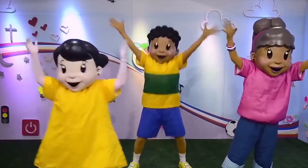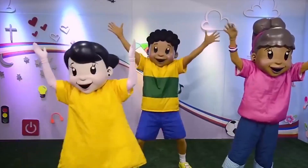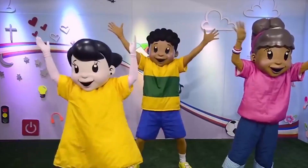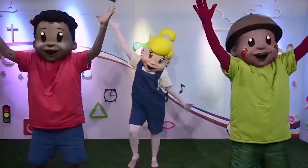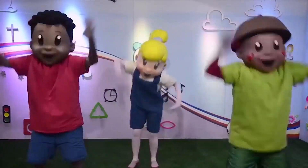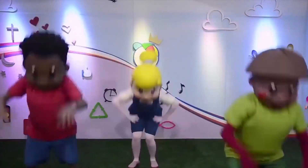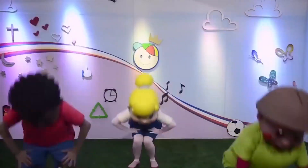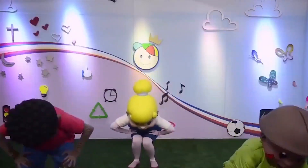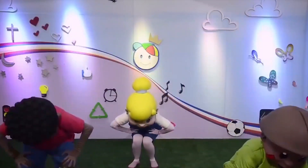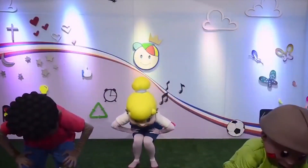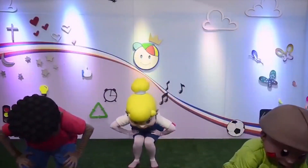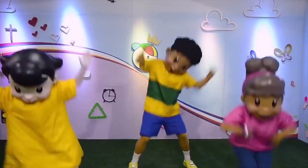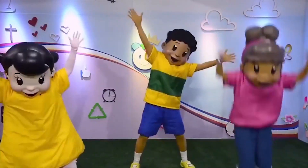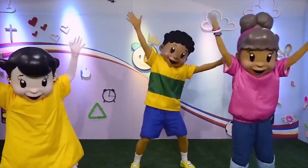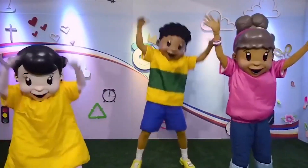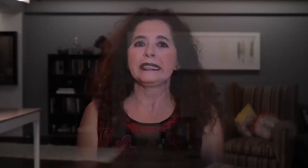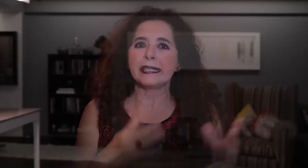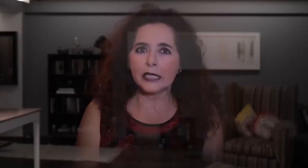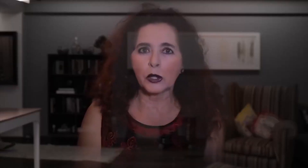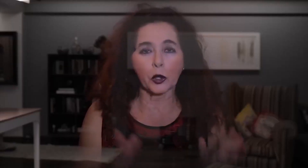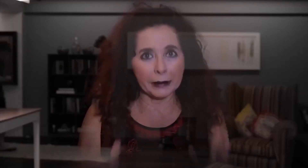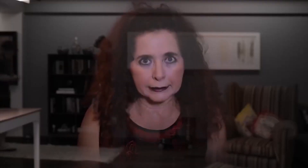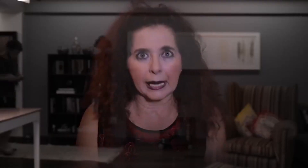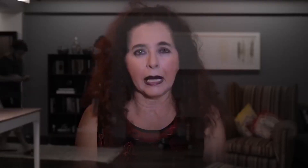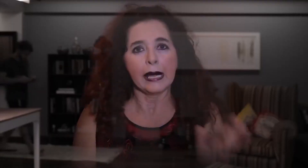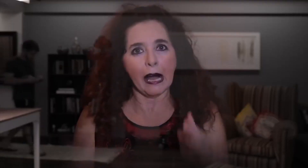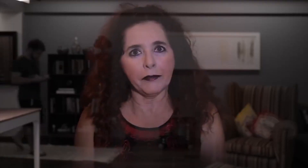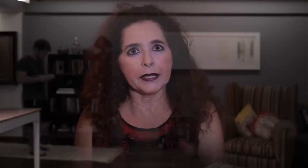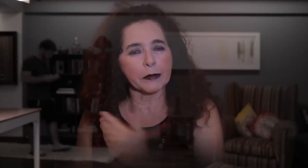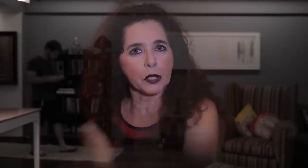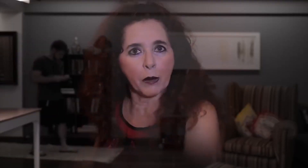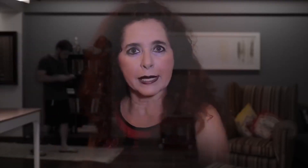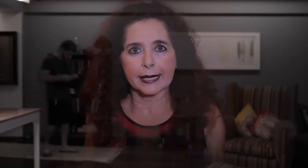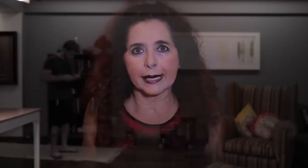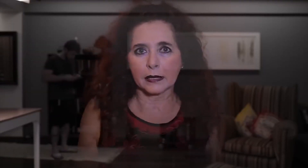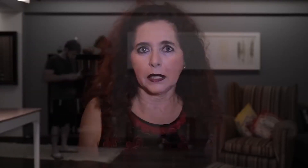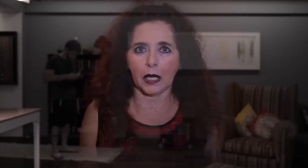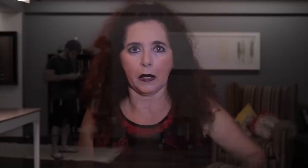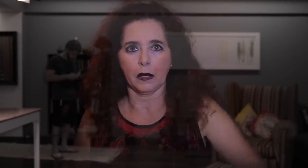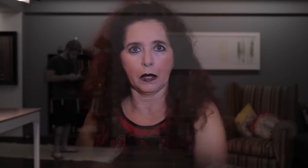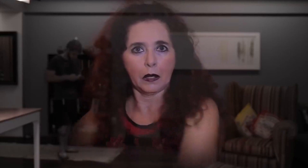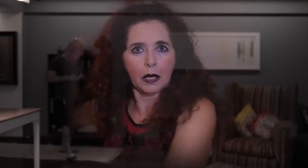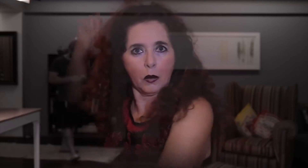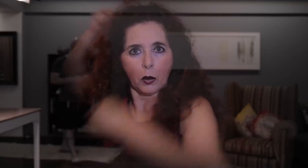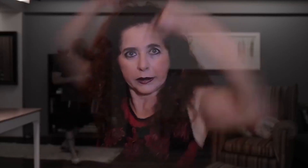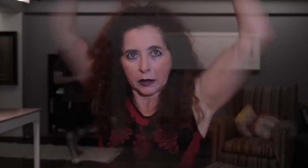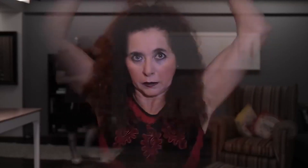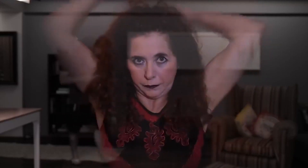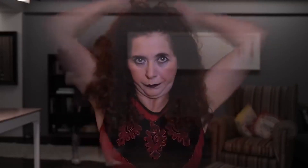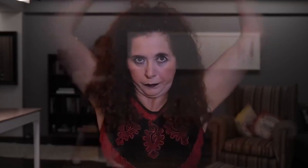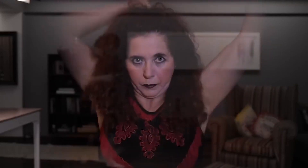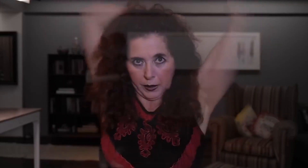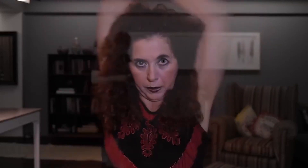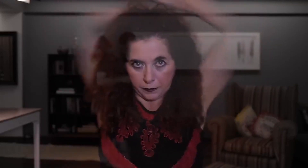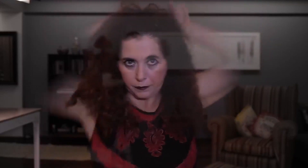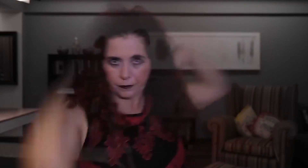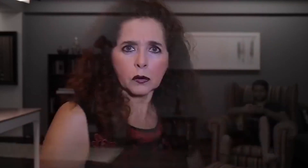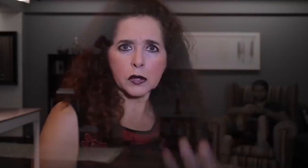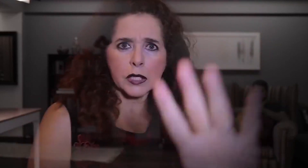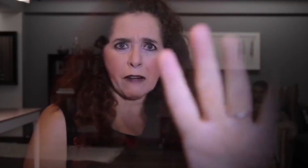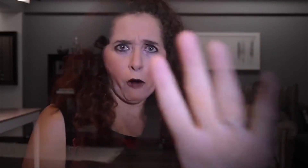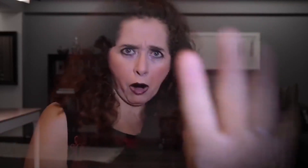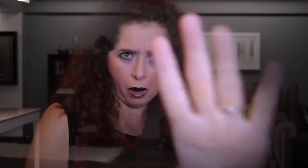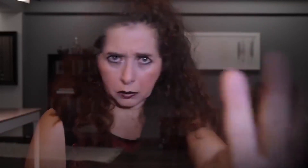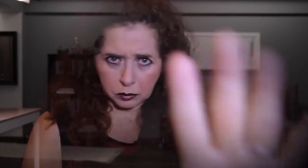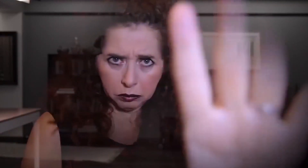você preferir? Vida? Morte? Vivo? Morto? Vivo? Tem sido atormentar a vida da pessoa que mora nessa casa aqui, né? É o